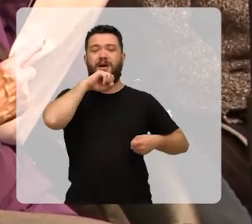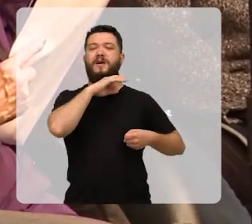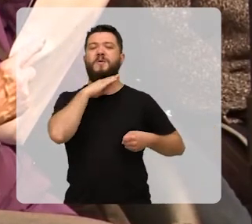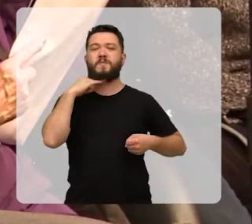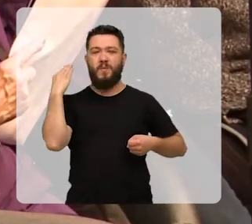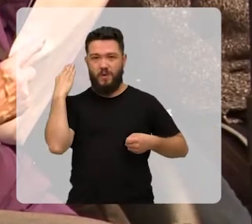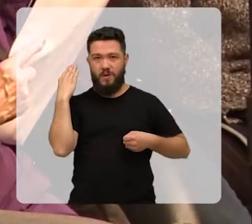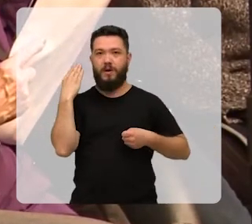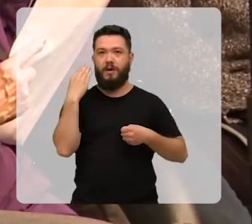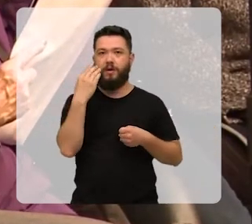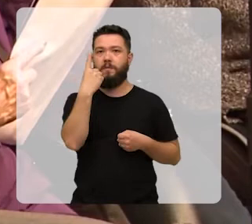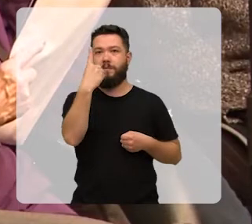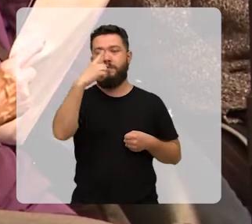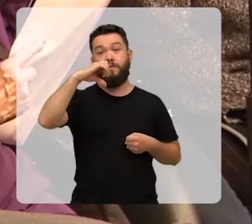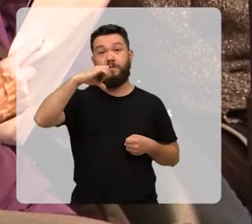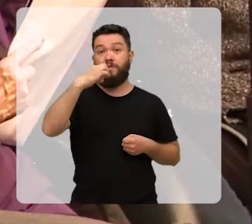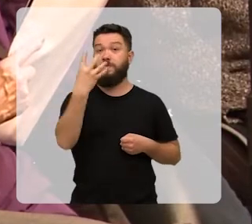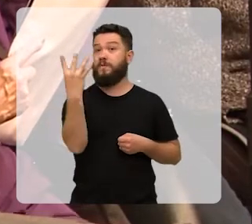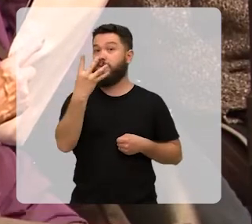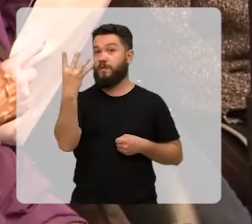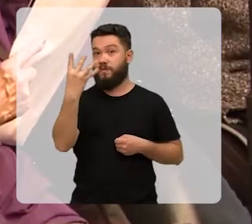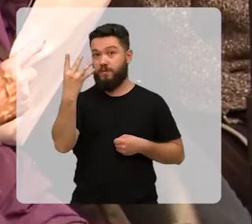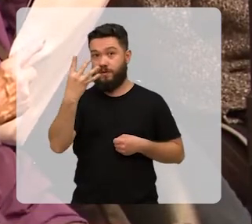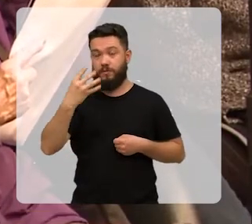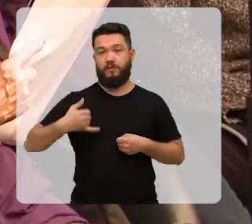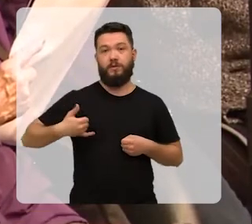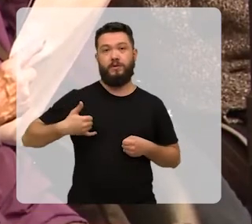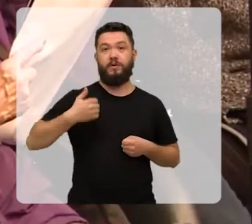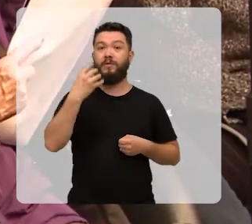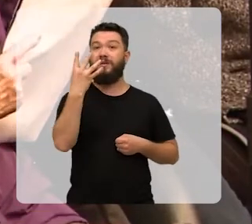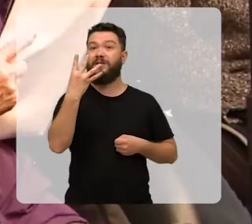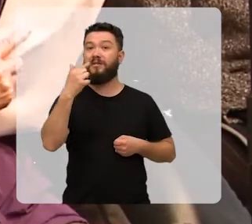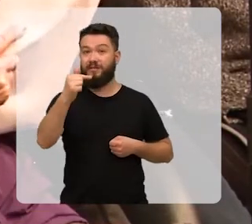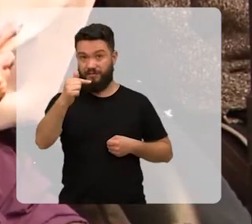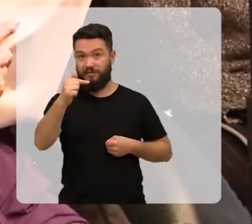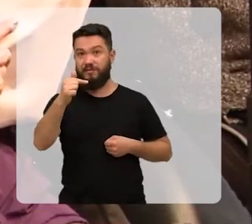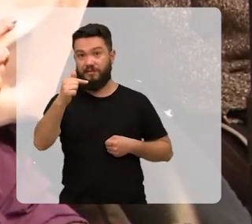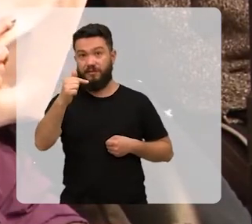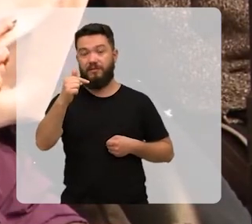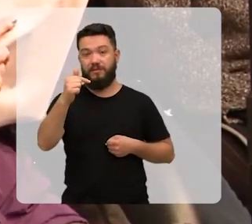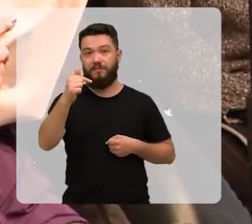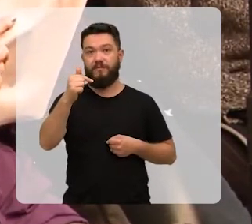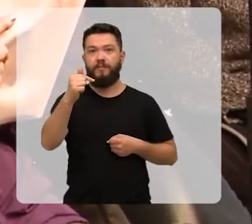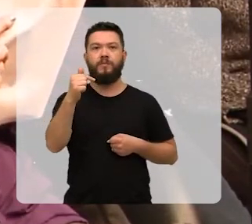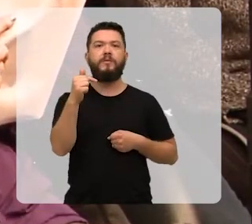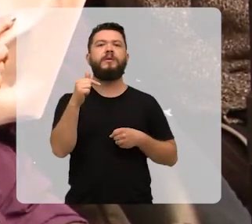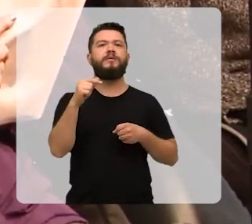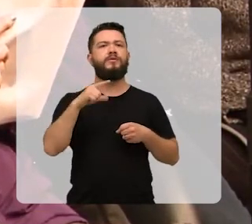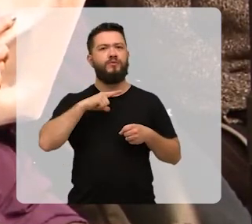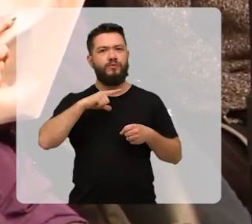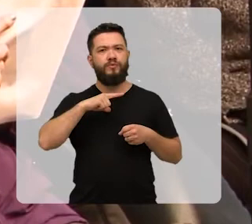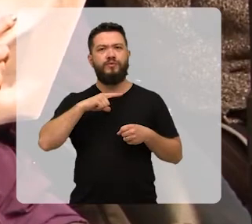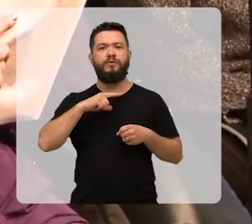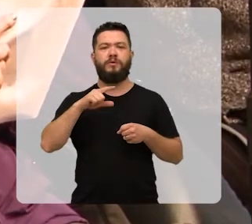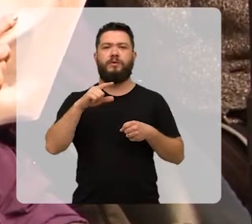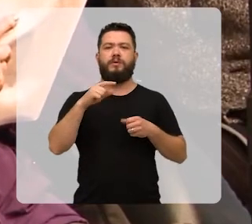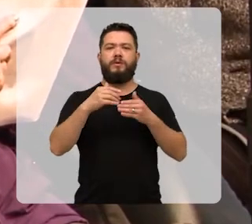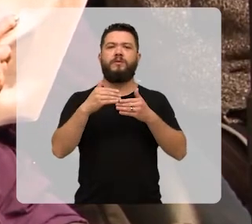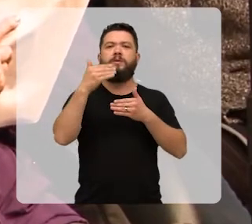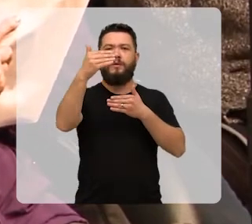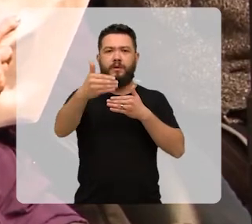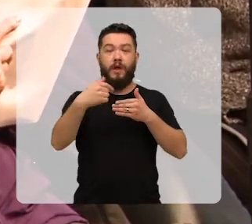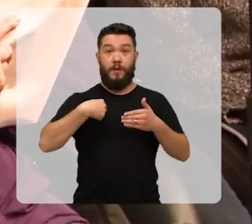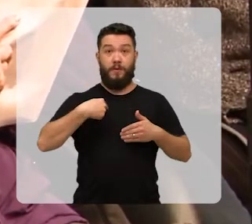1944, aos 47 anos. Em seguida, no 4 de dezembro, meu irmão de 17